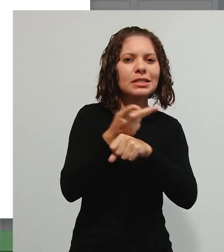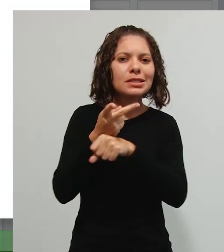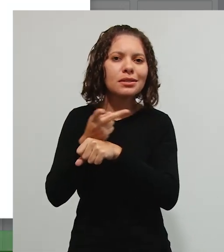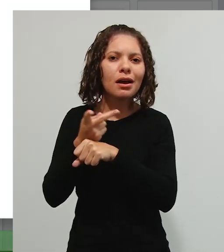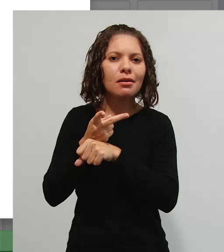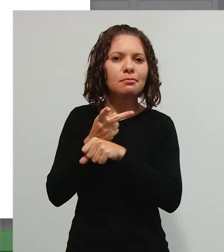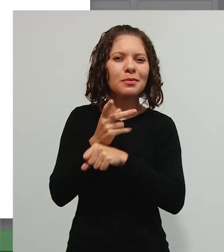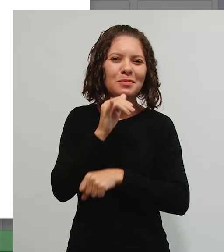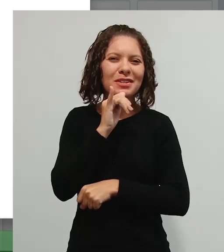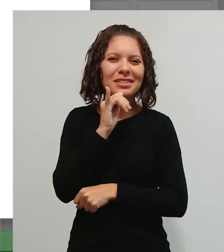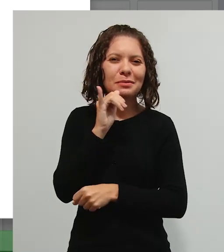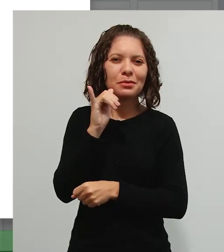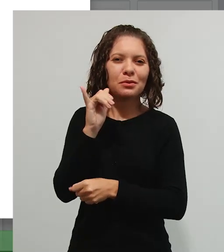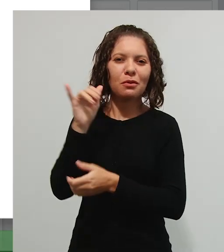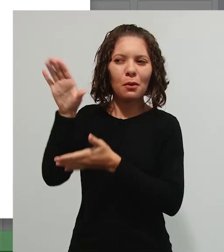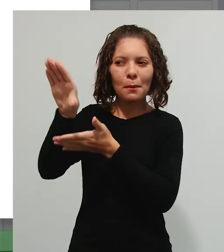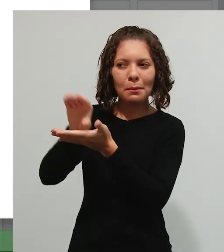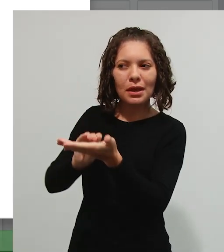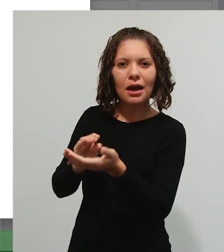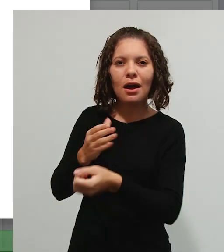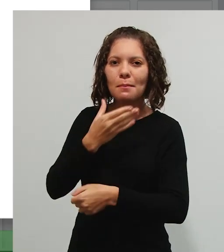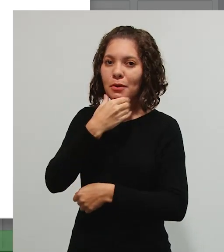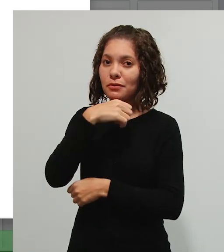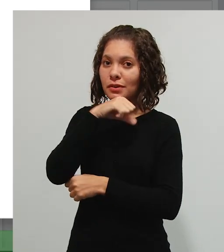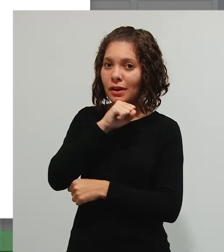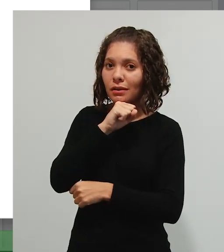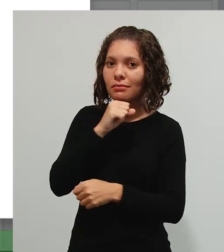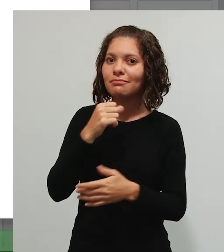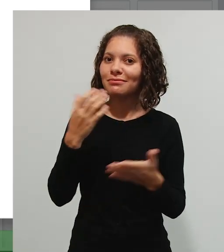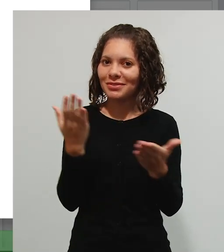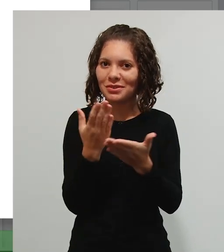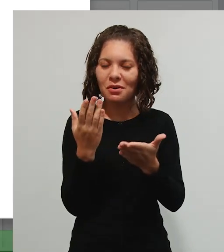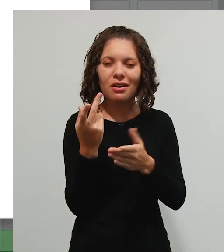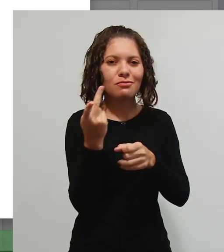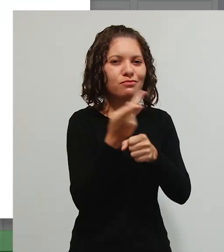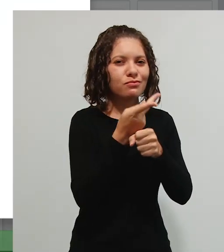vamos procurar aqui Paulo Freire,